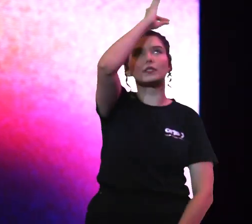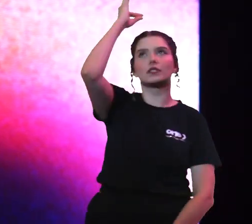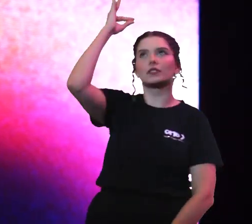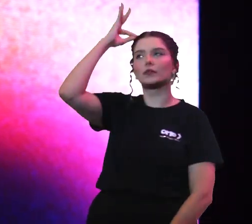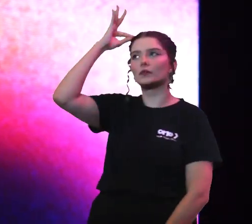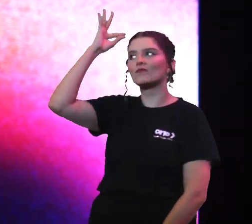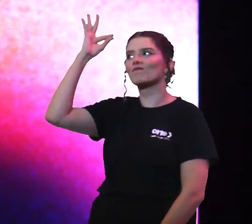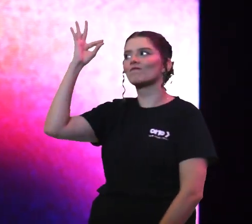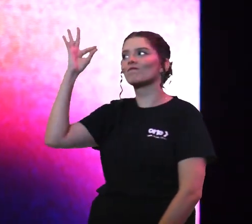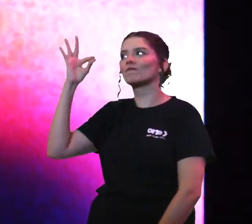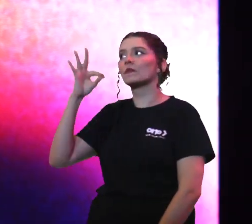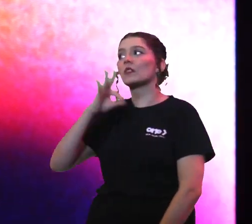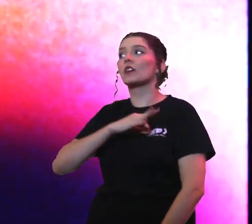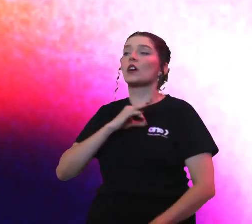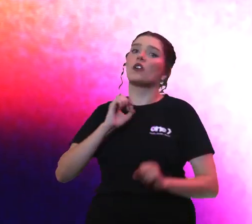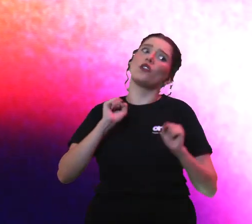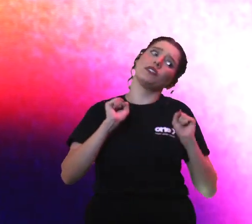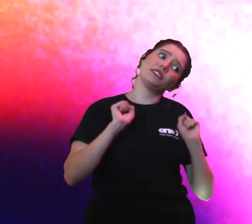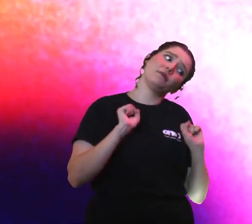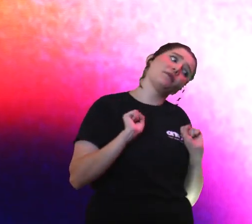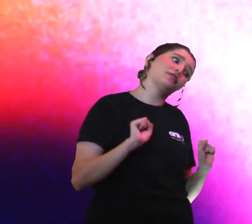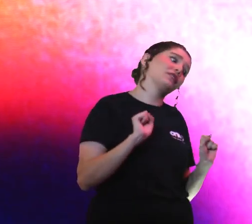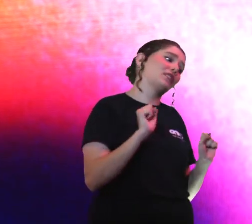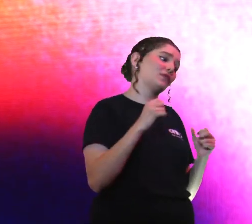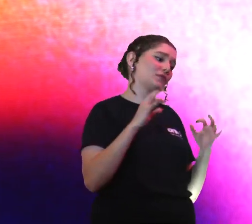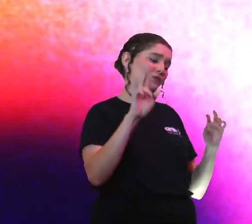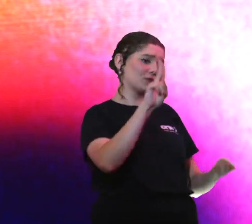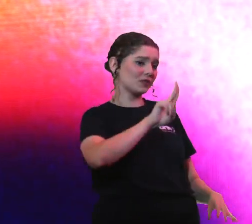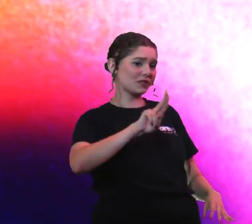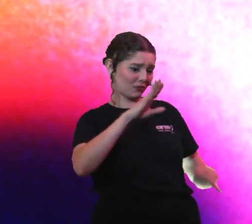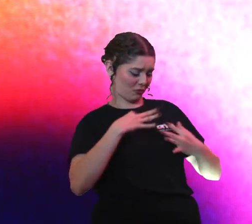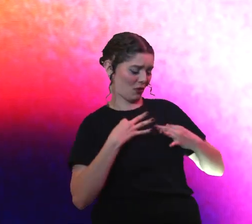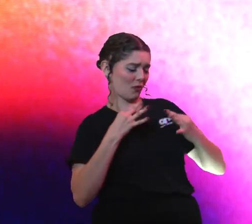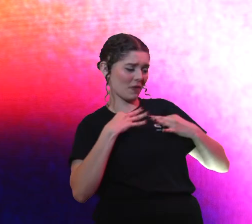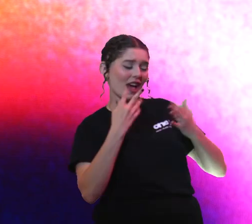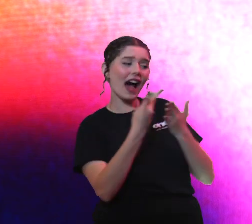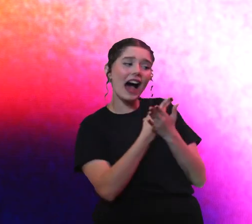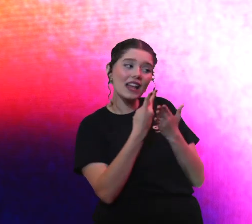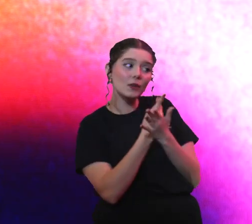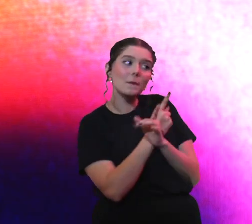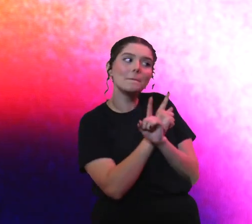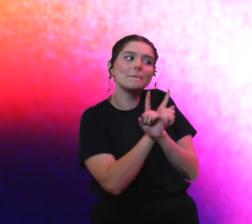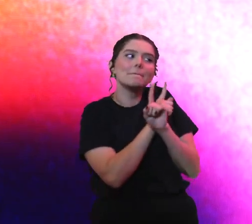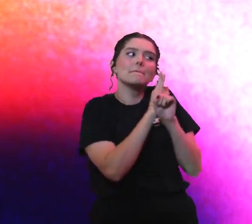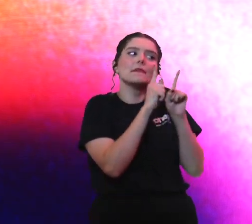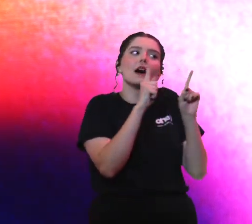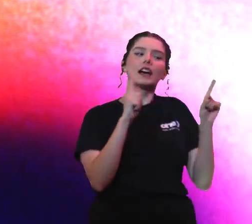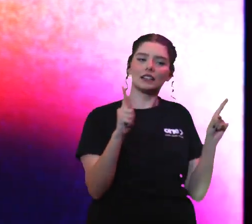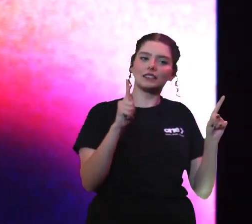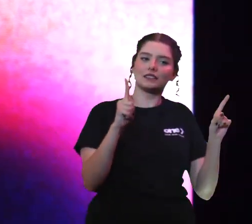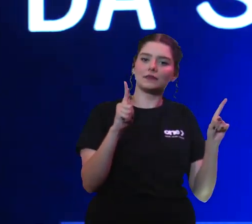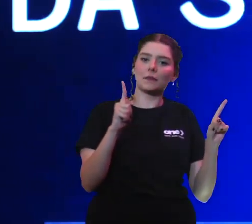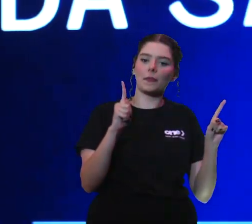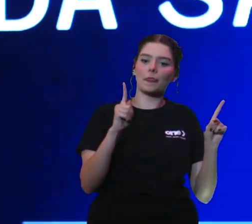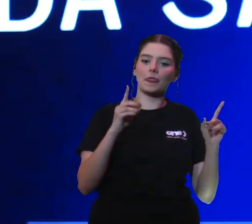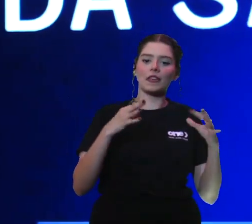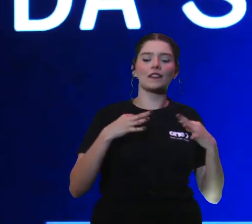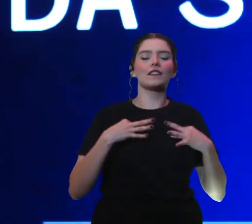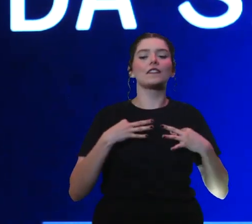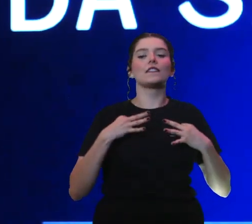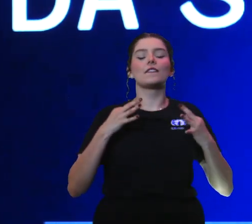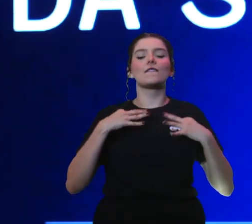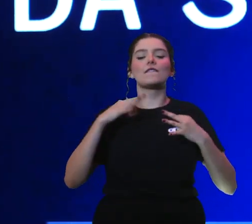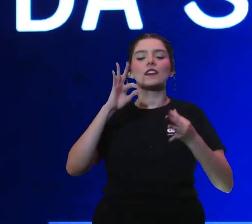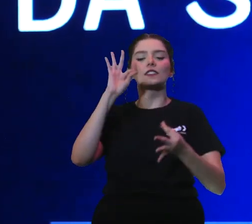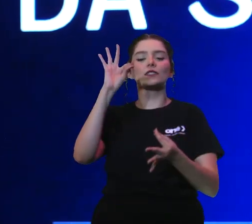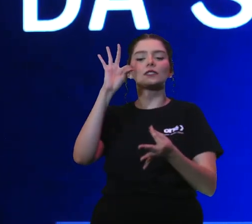olha, você pode até estar constrangido com as roupas, você errou mesmo, mas veste espiritual, você é